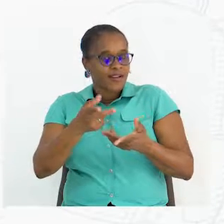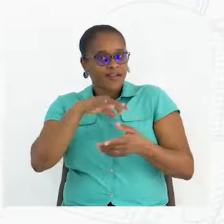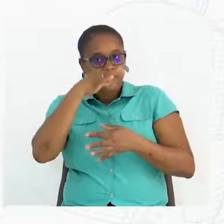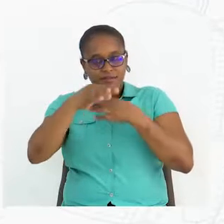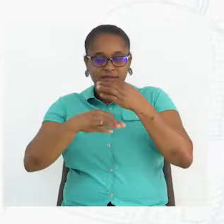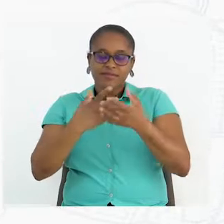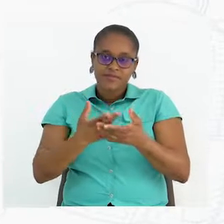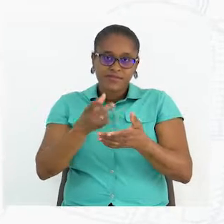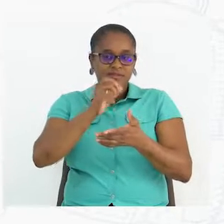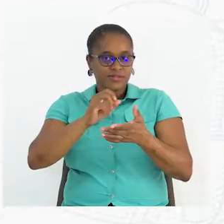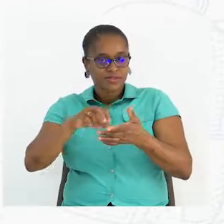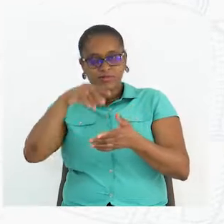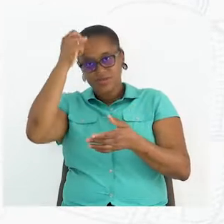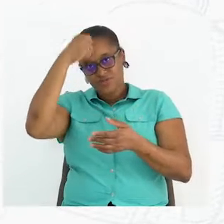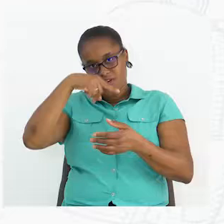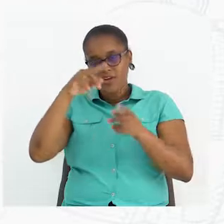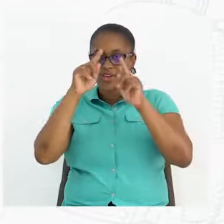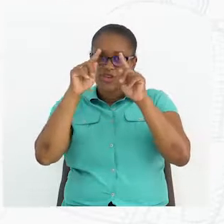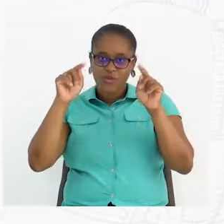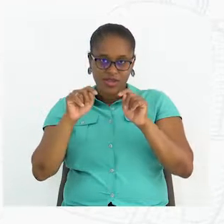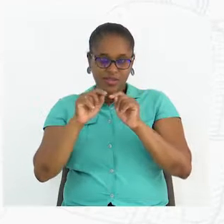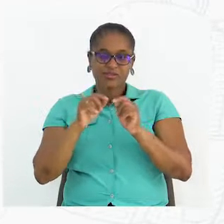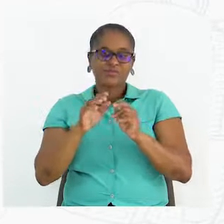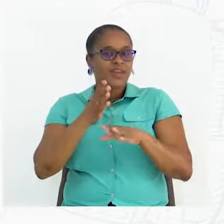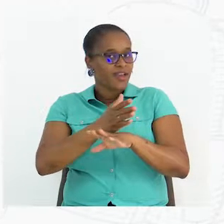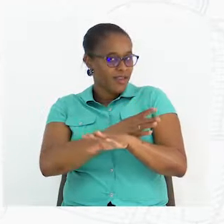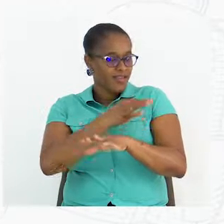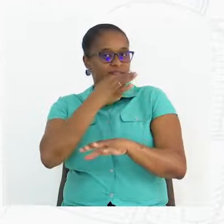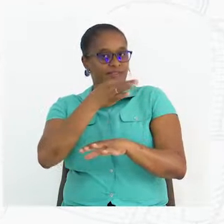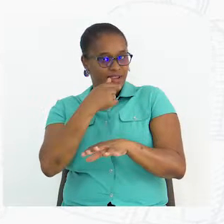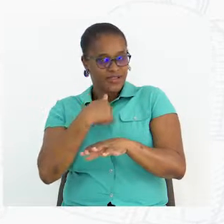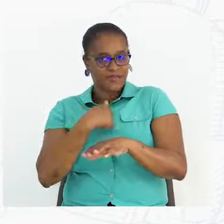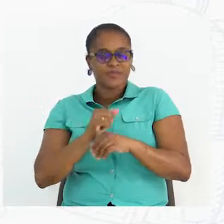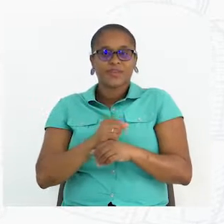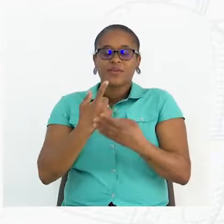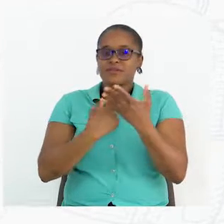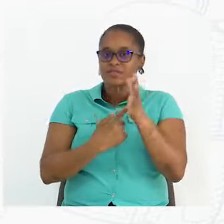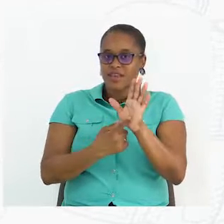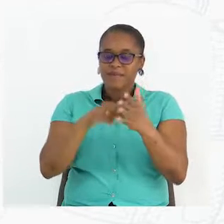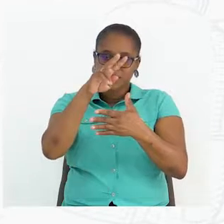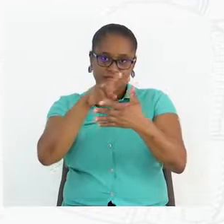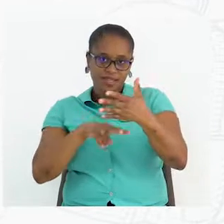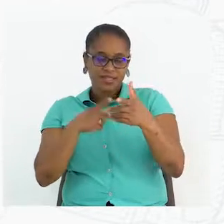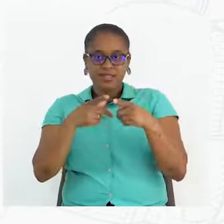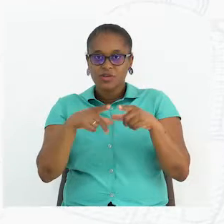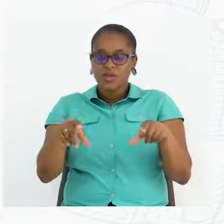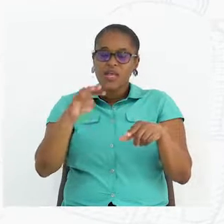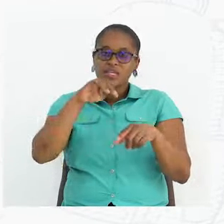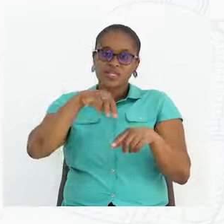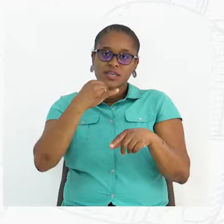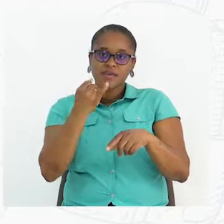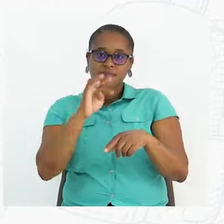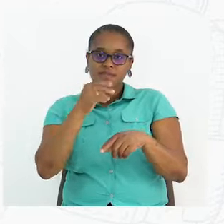história em quadradinhos, como eu já disse. É um exemplo de texto de linguagem